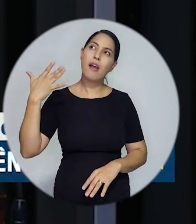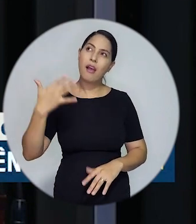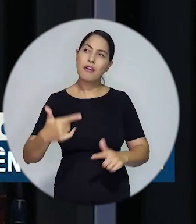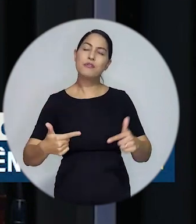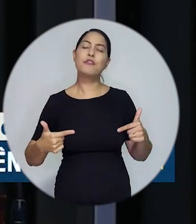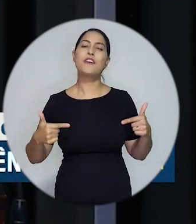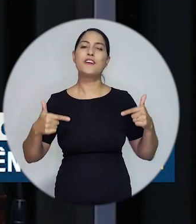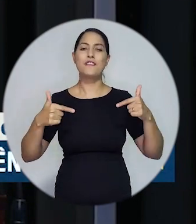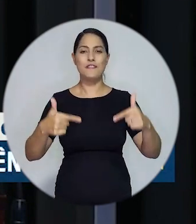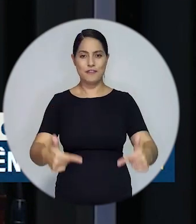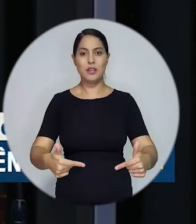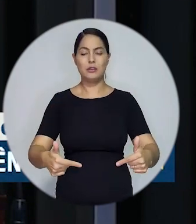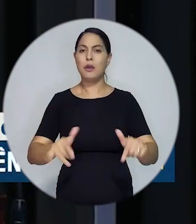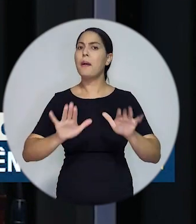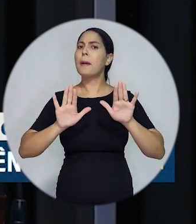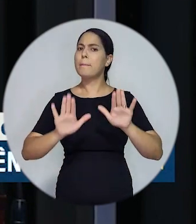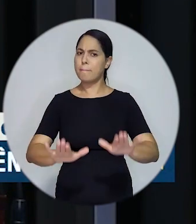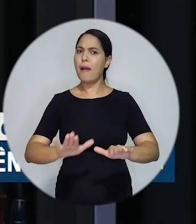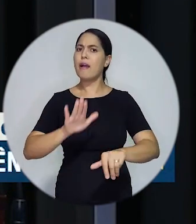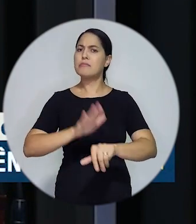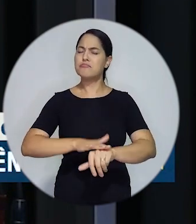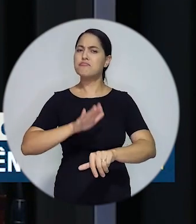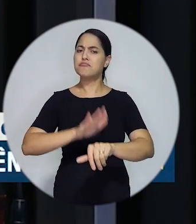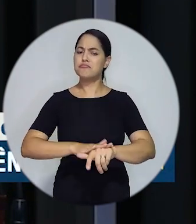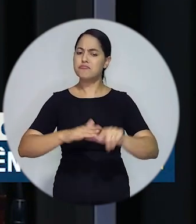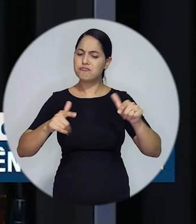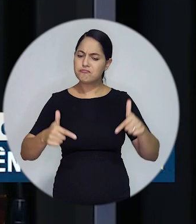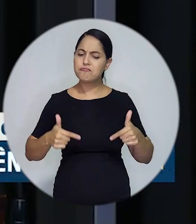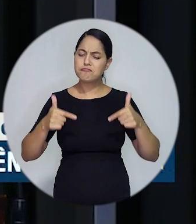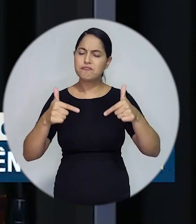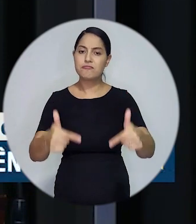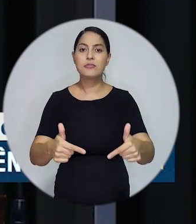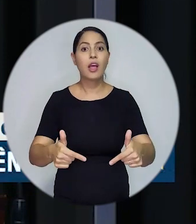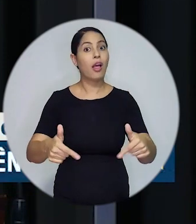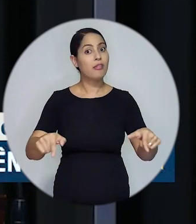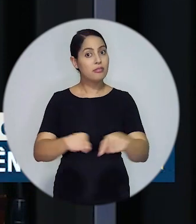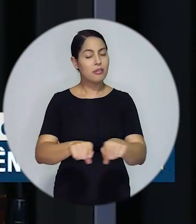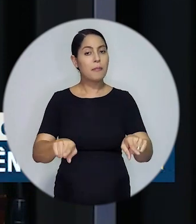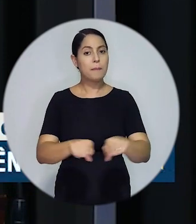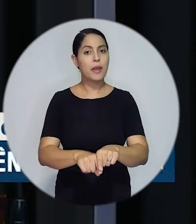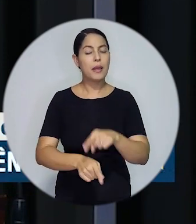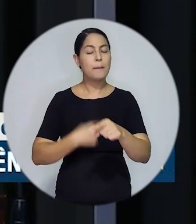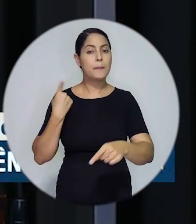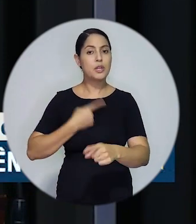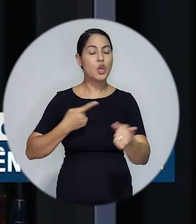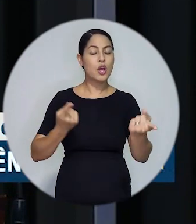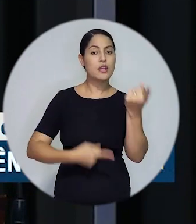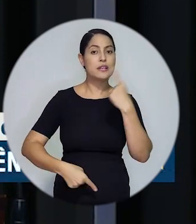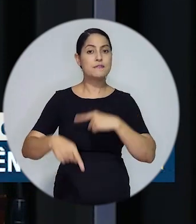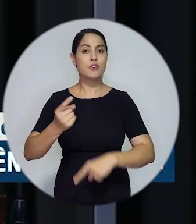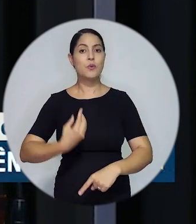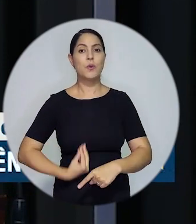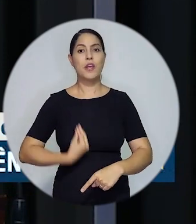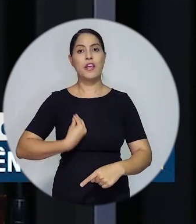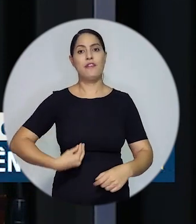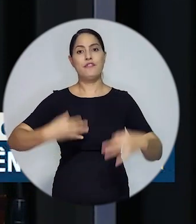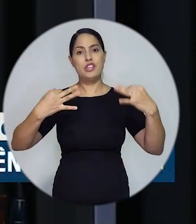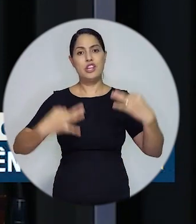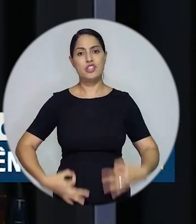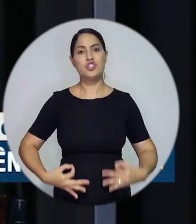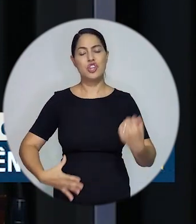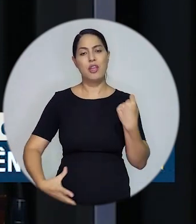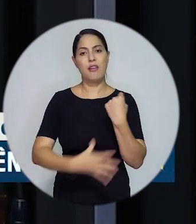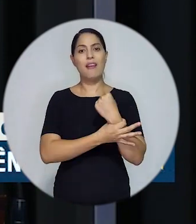foi feito, mas também tudo aquilo que precisa ser feito para que a gente siga evoluindo e siga garantindo a dignidade para as